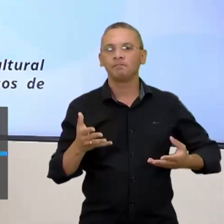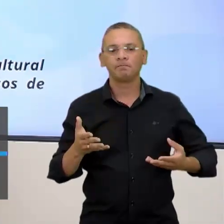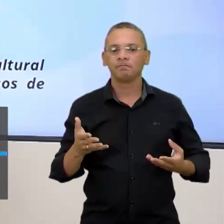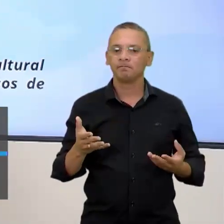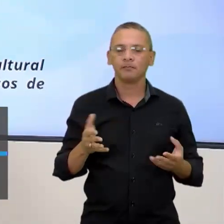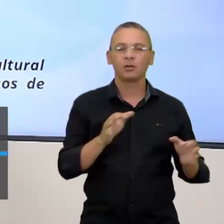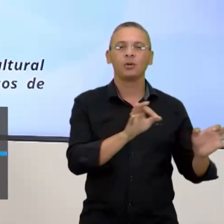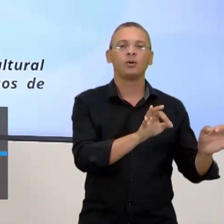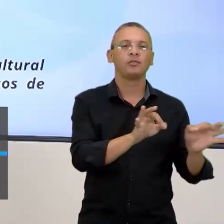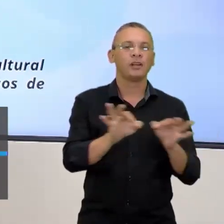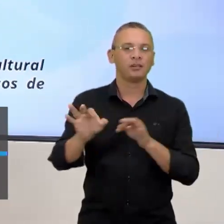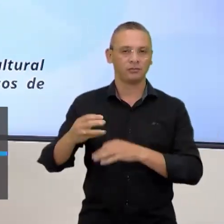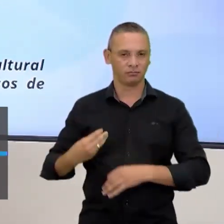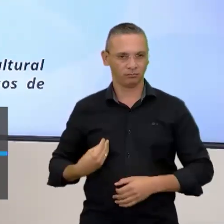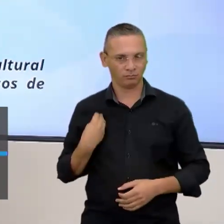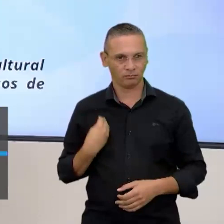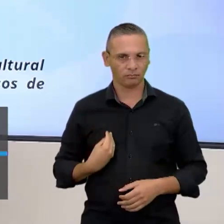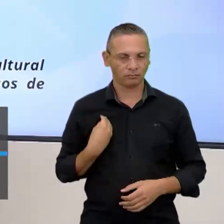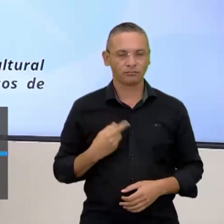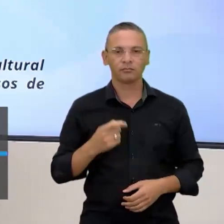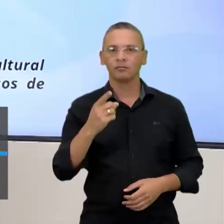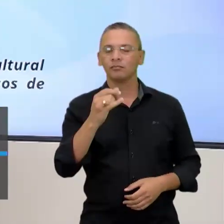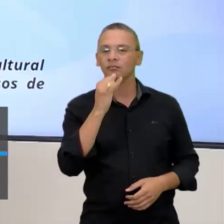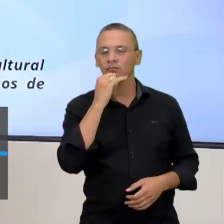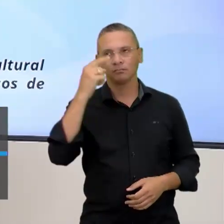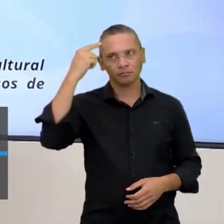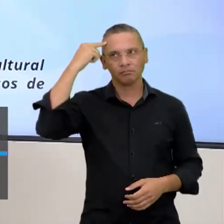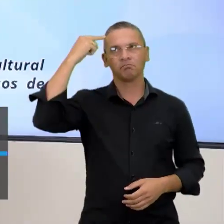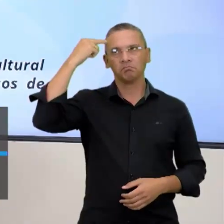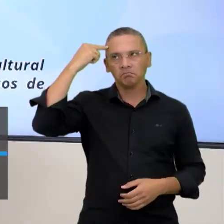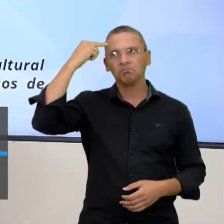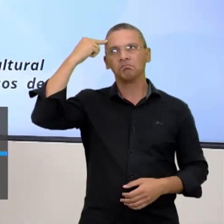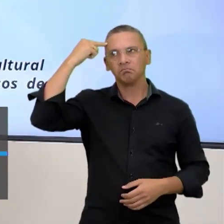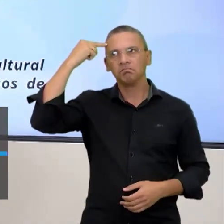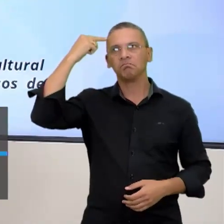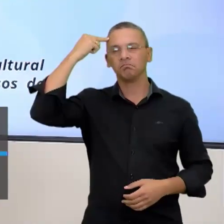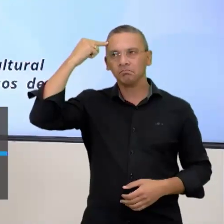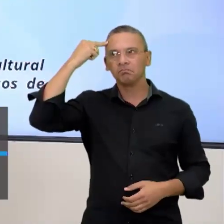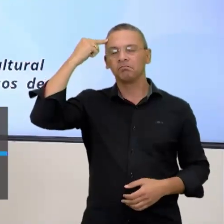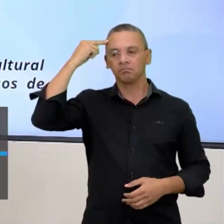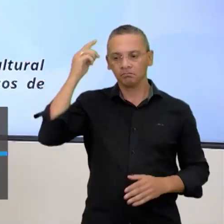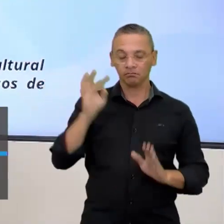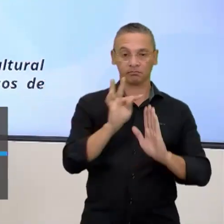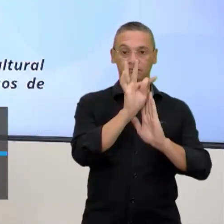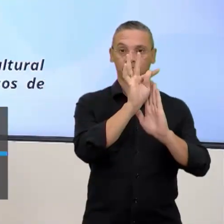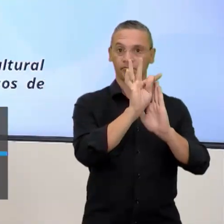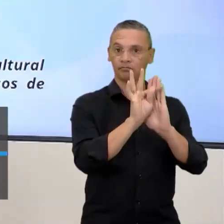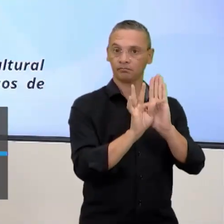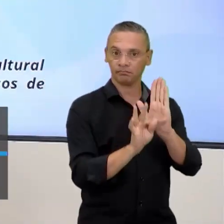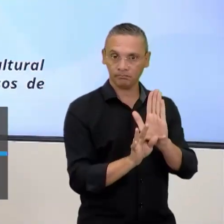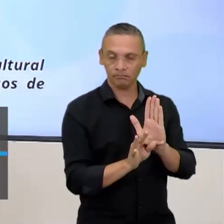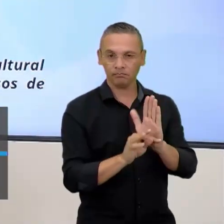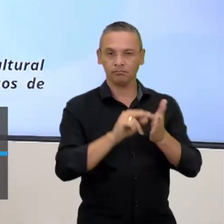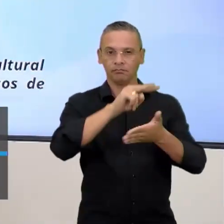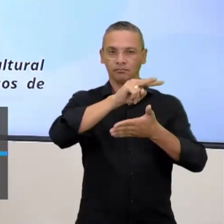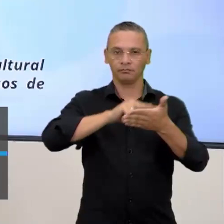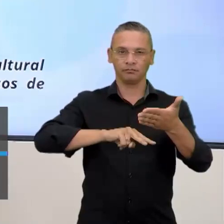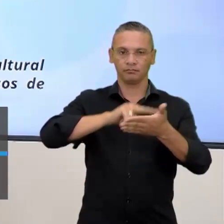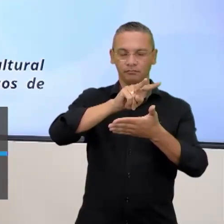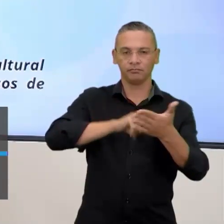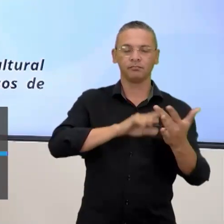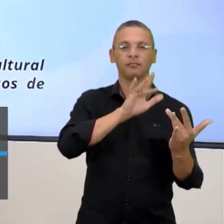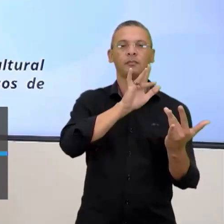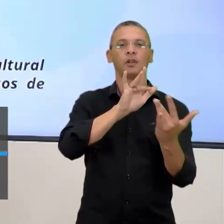no cotidiano, na vida cotidiana, você pensa que aquele texto que você está lendo, entrando em